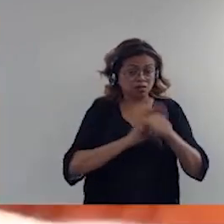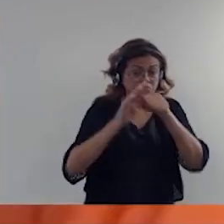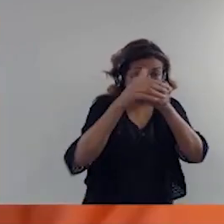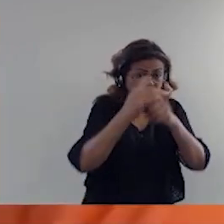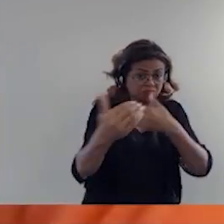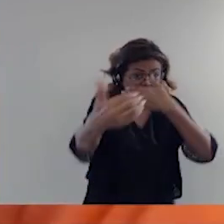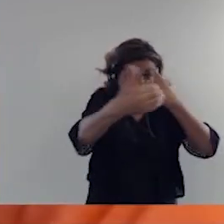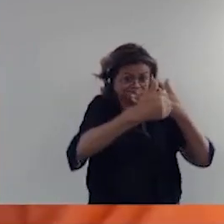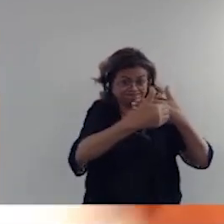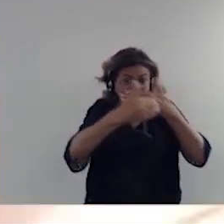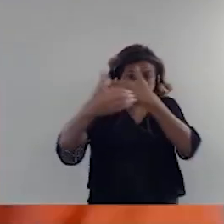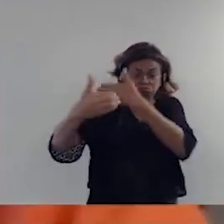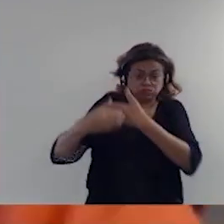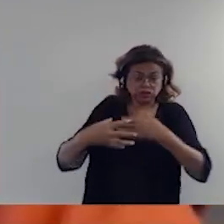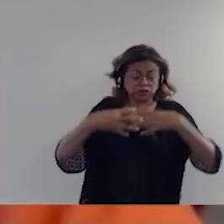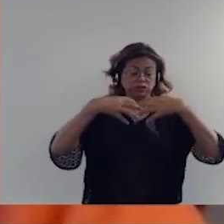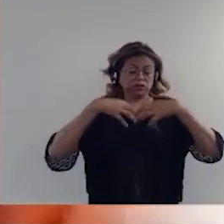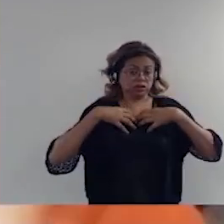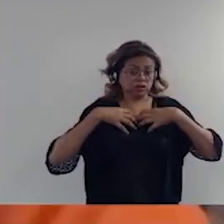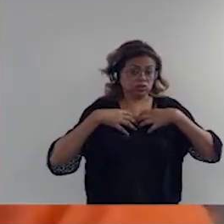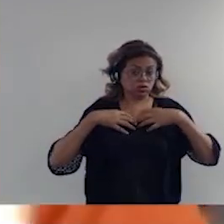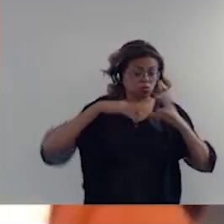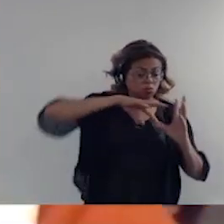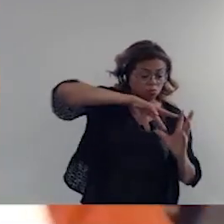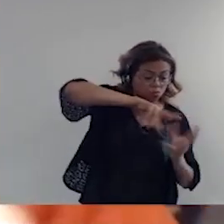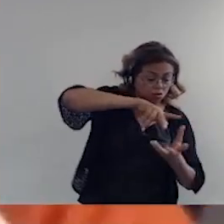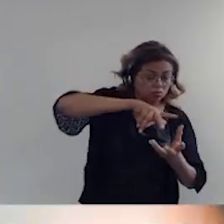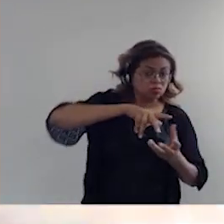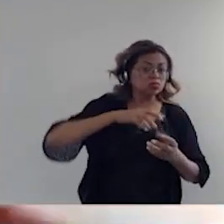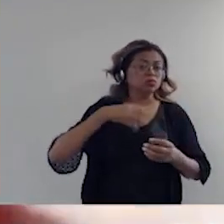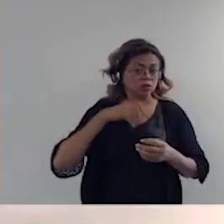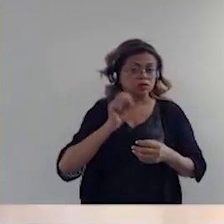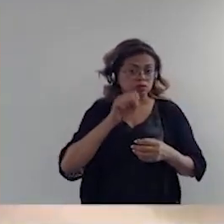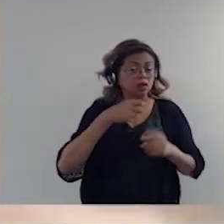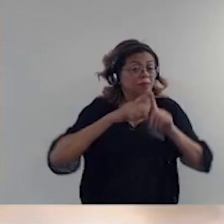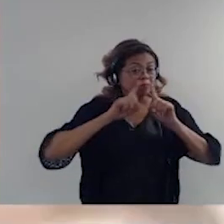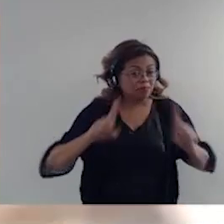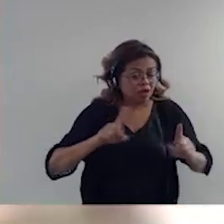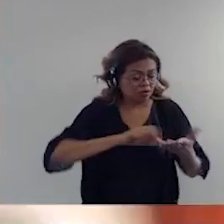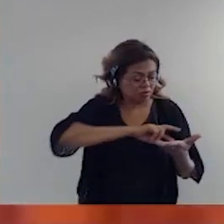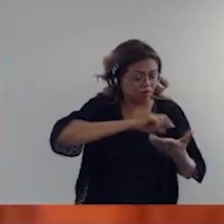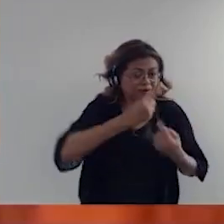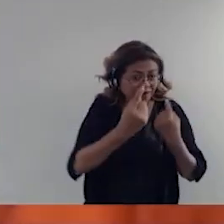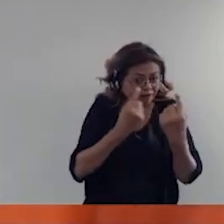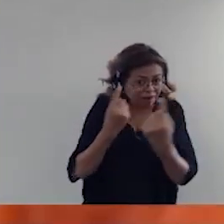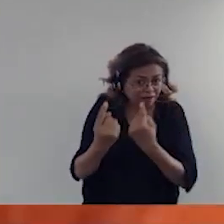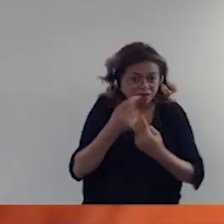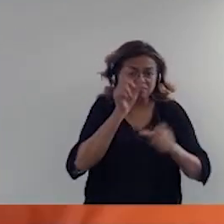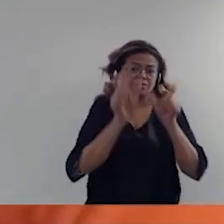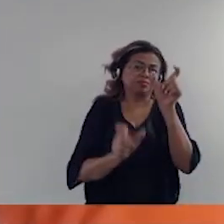eles são sentidos, claro, sentidos por todos, mas sentidos de uma maneira bastante diferente.